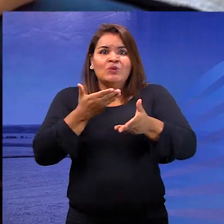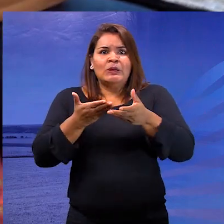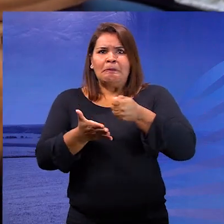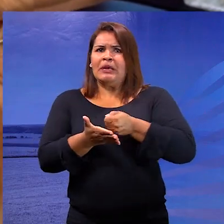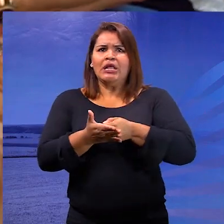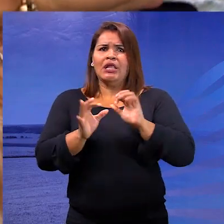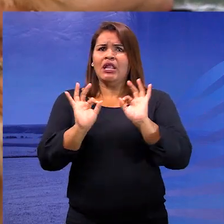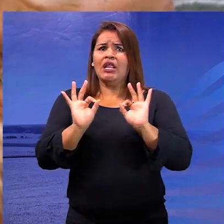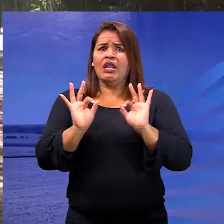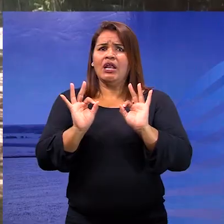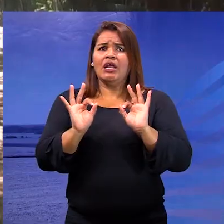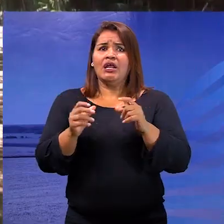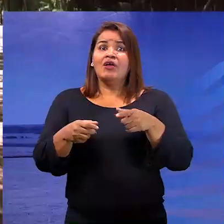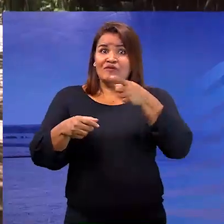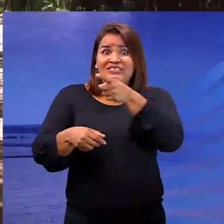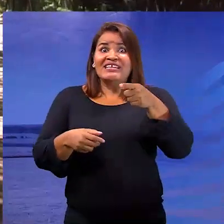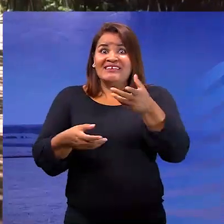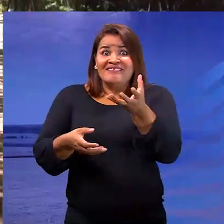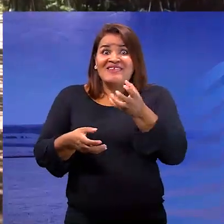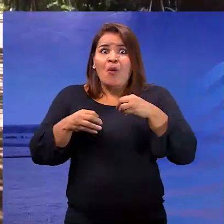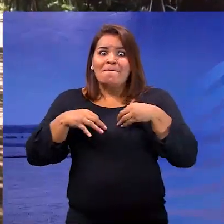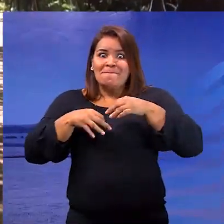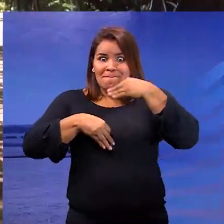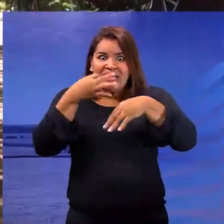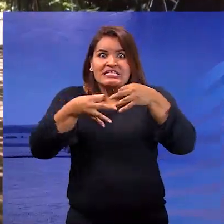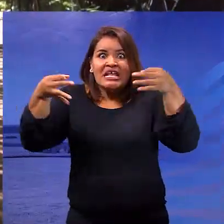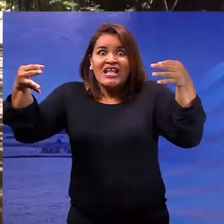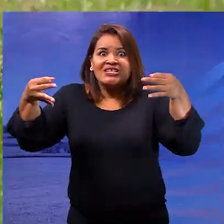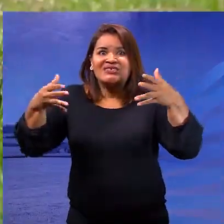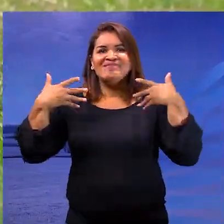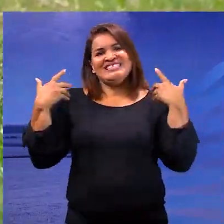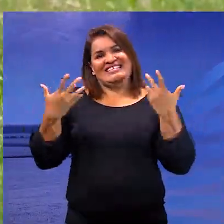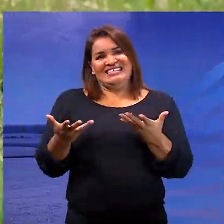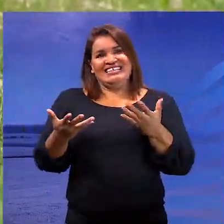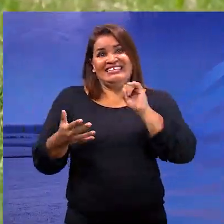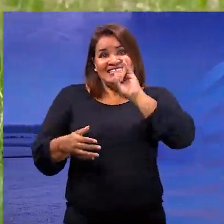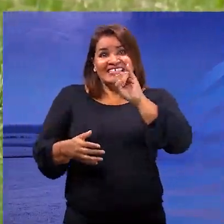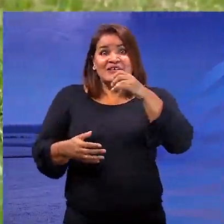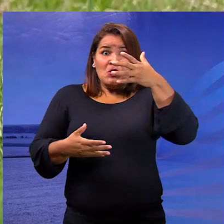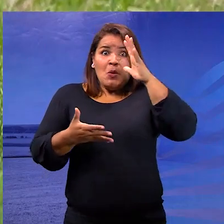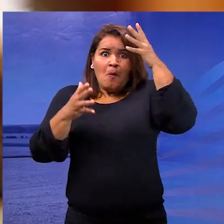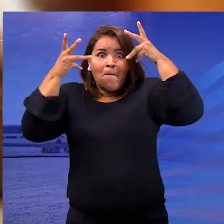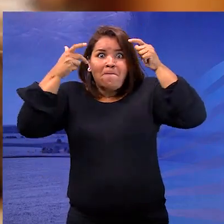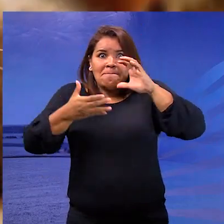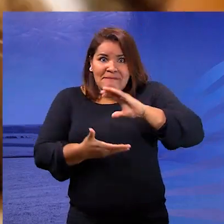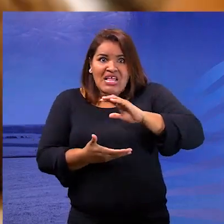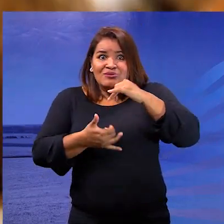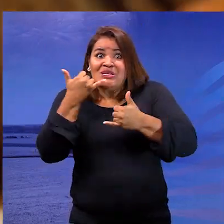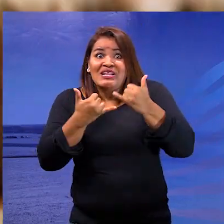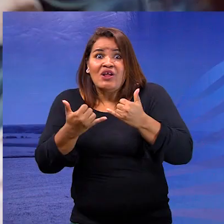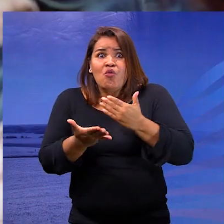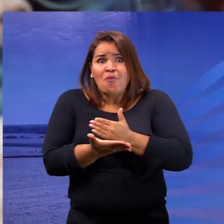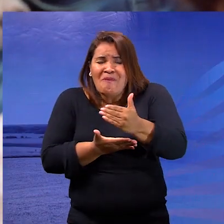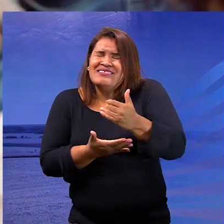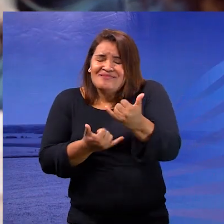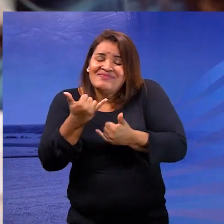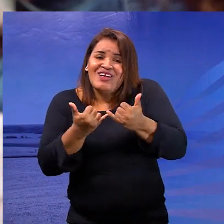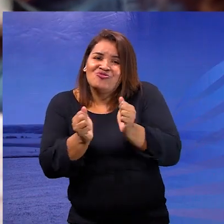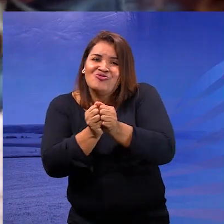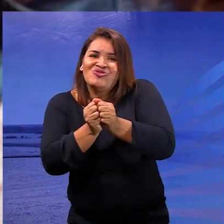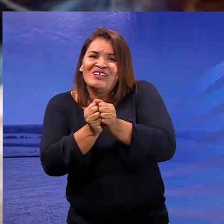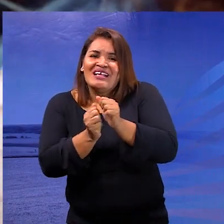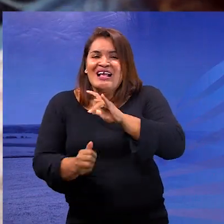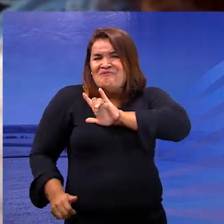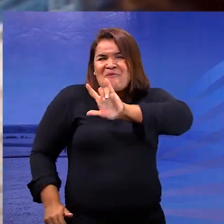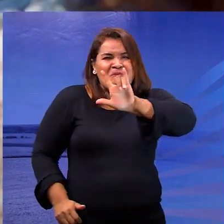nenhuma cobrança. Quer dar a ele um presente? Leve-o para passear. Quer ver seu pet brincalhão? Comece a brincar. É